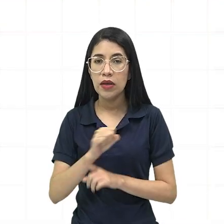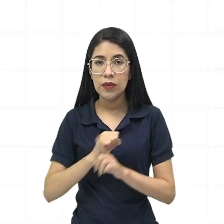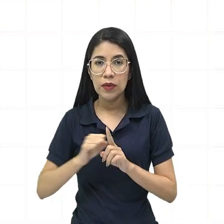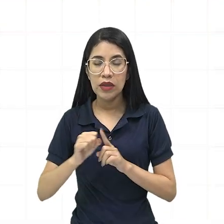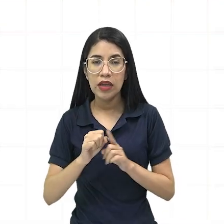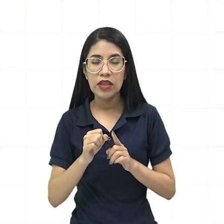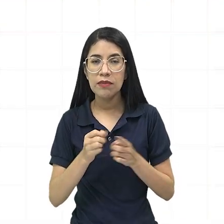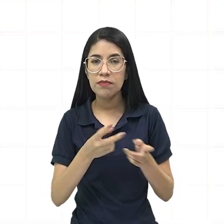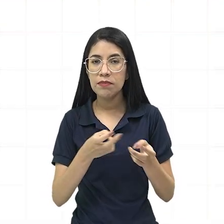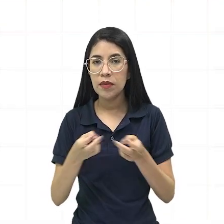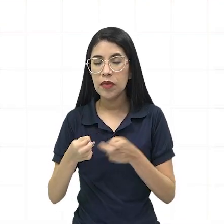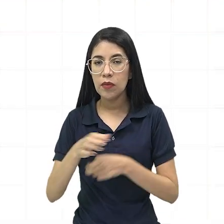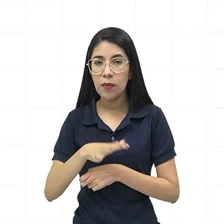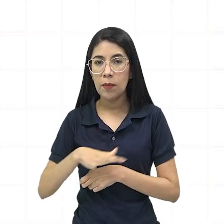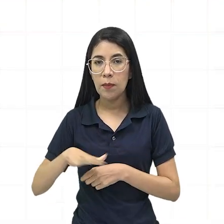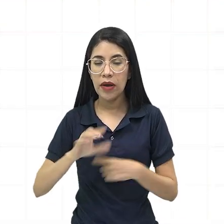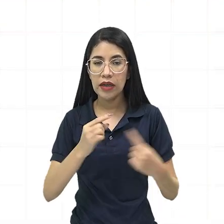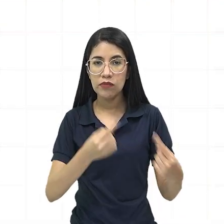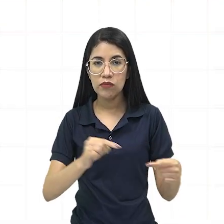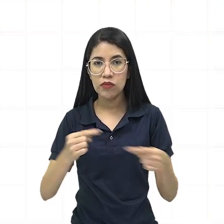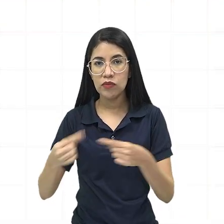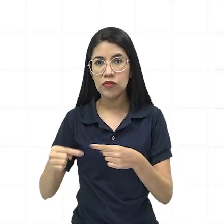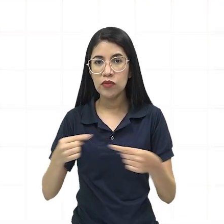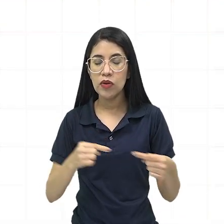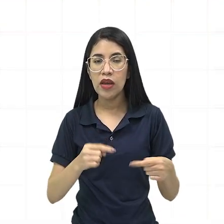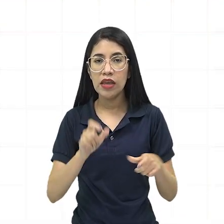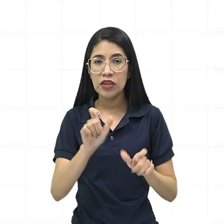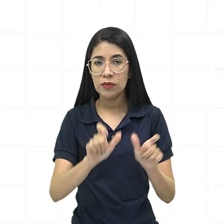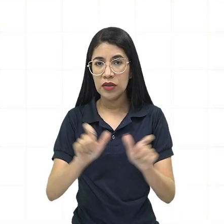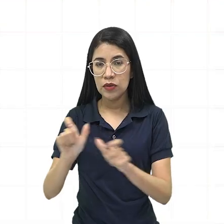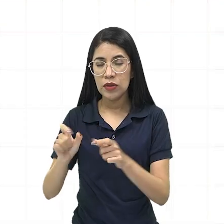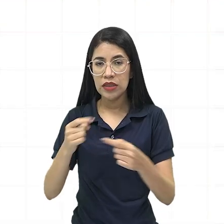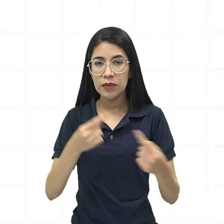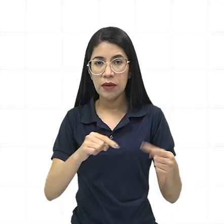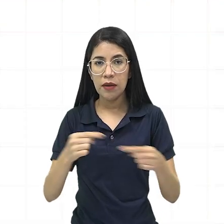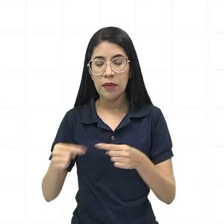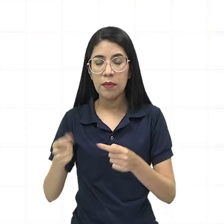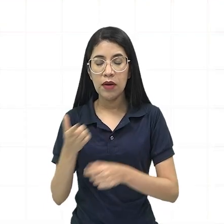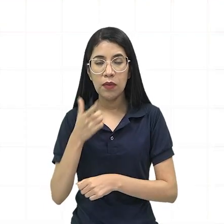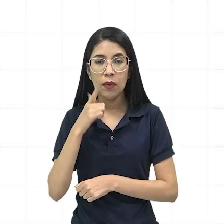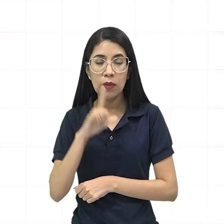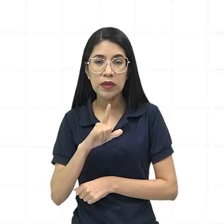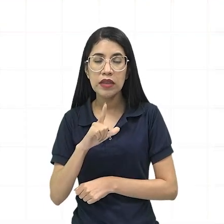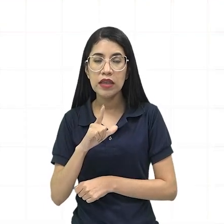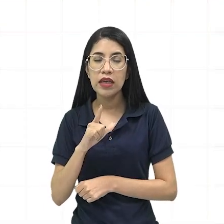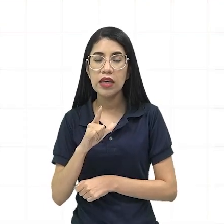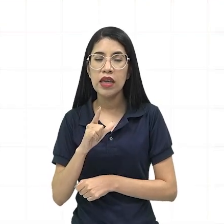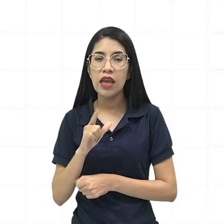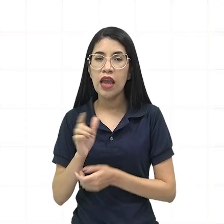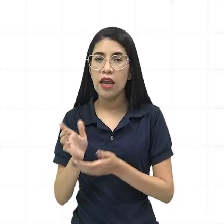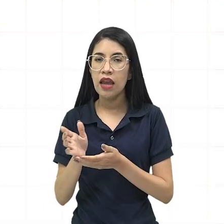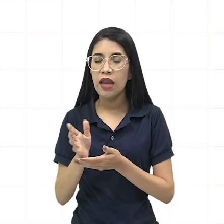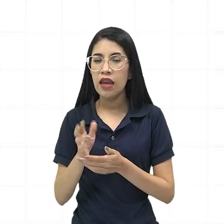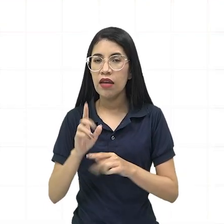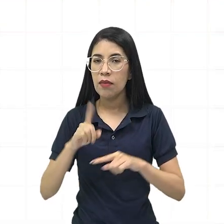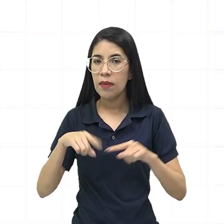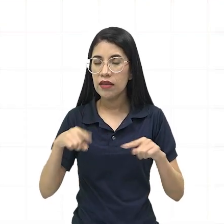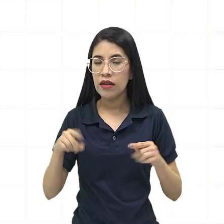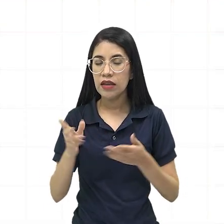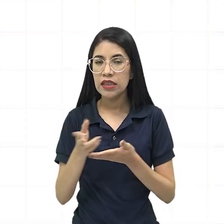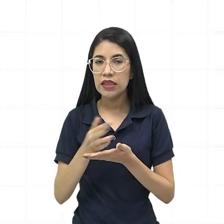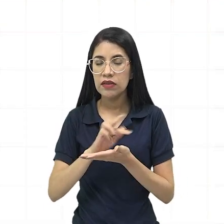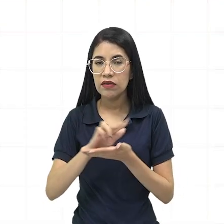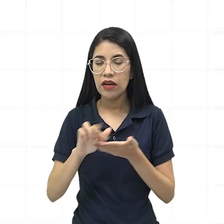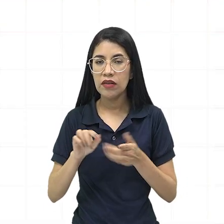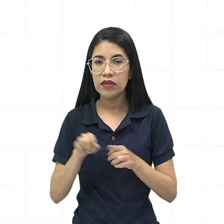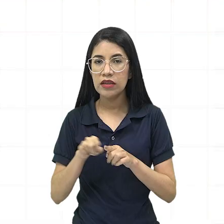um campo de batalha onde os indivíduos competiam por recursos e status. Se a gente for